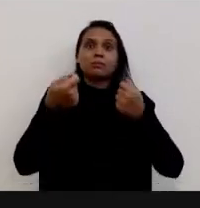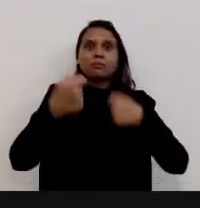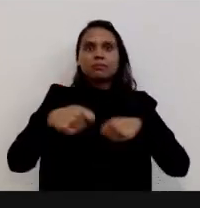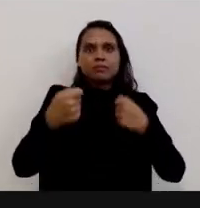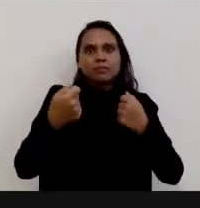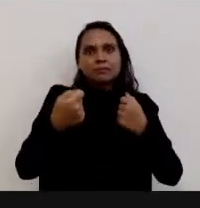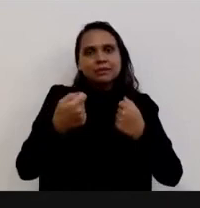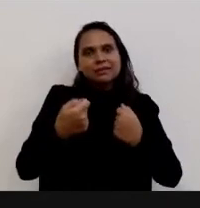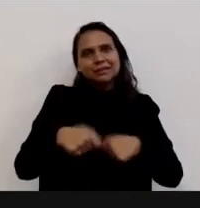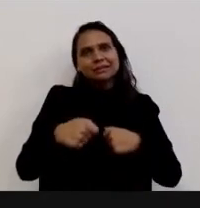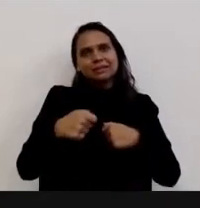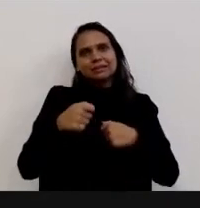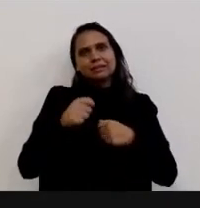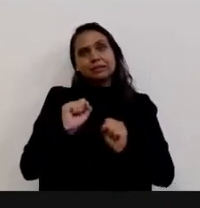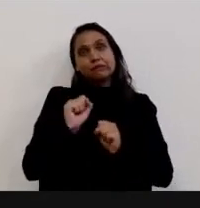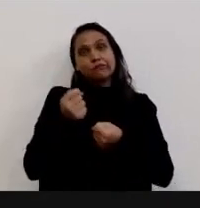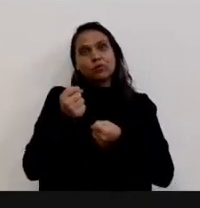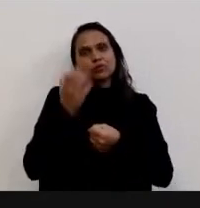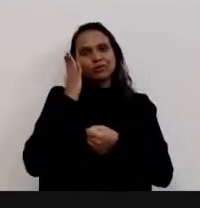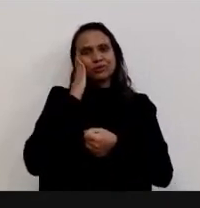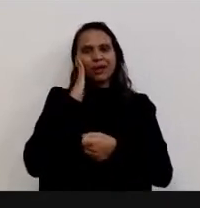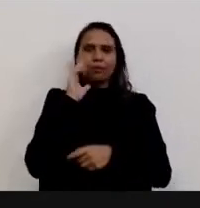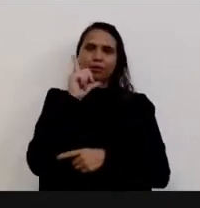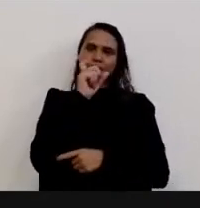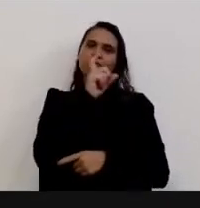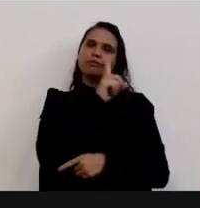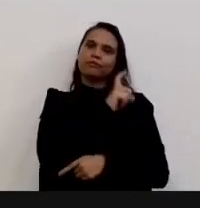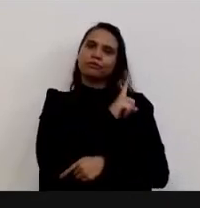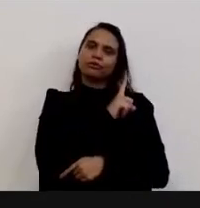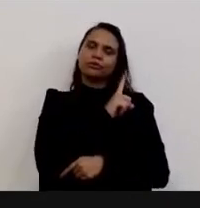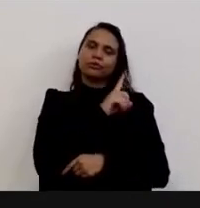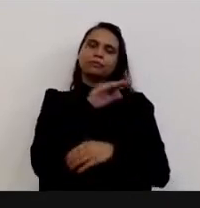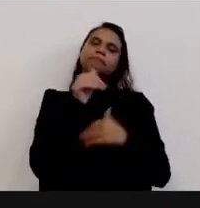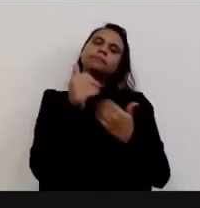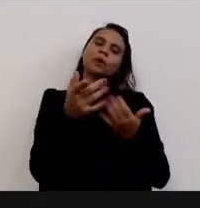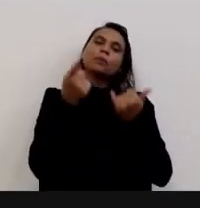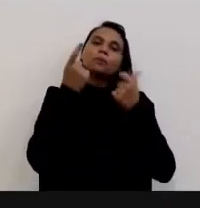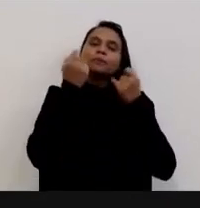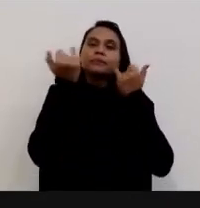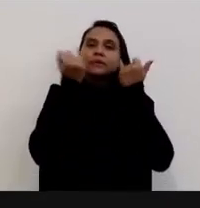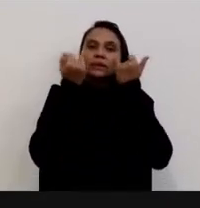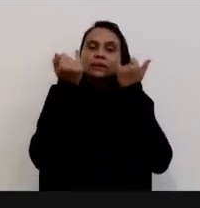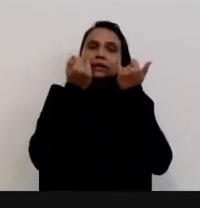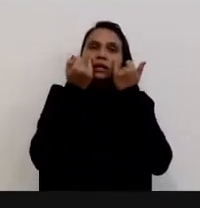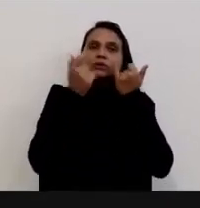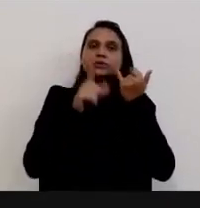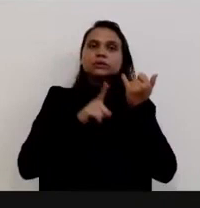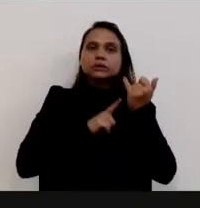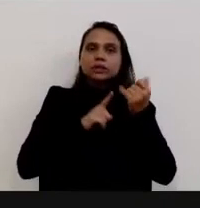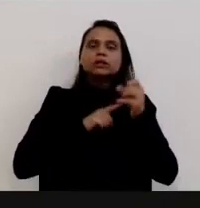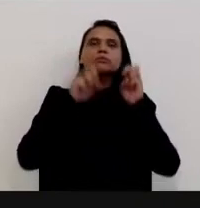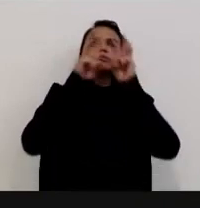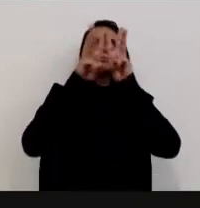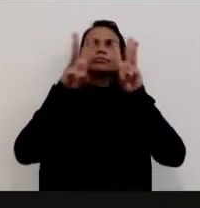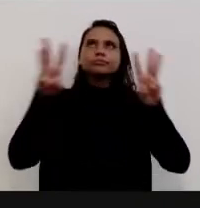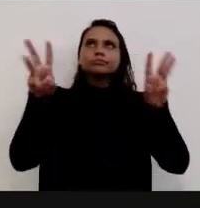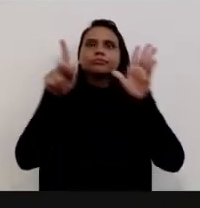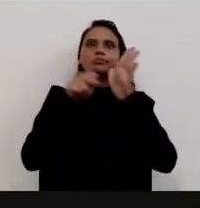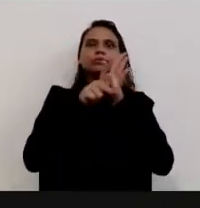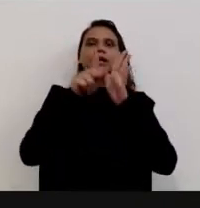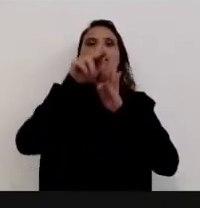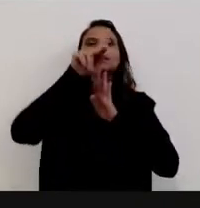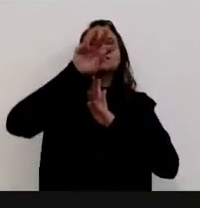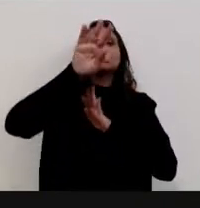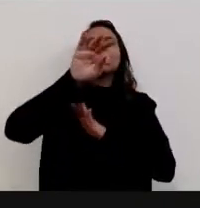né. Bem, então os dados, como eu falei, né, são dados que vieram do portal de dados abertos do TSE, não foram baixados